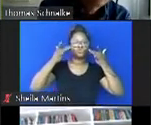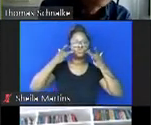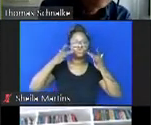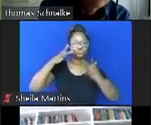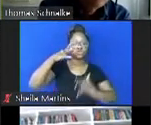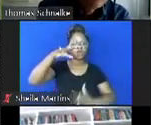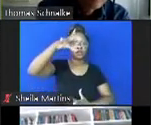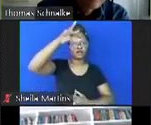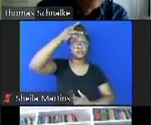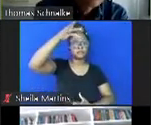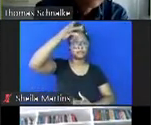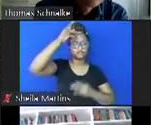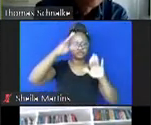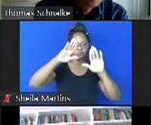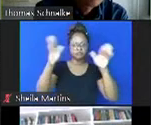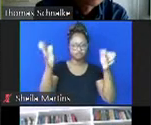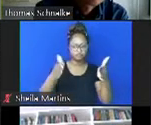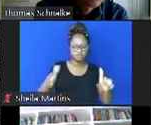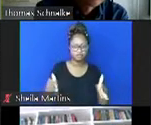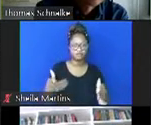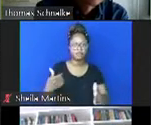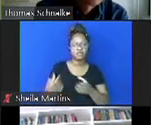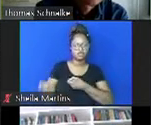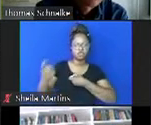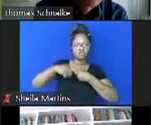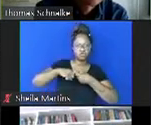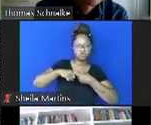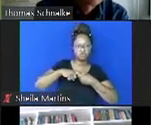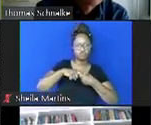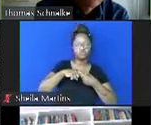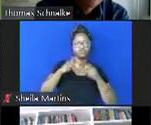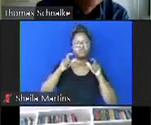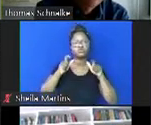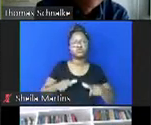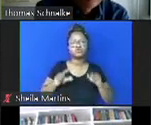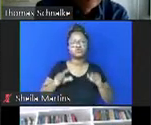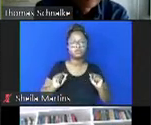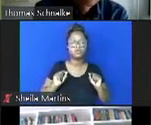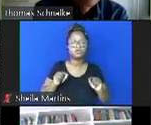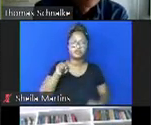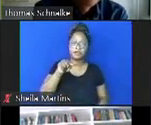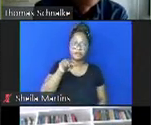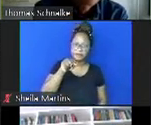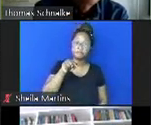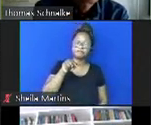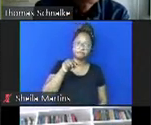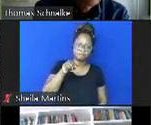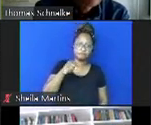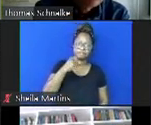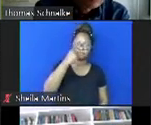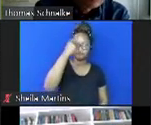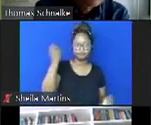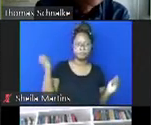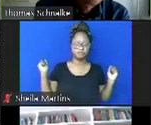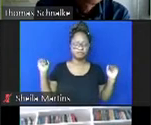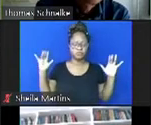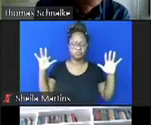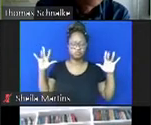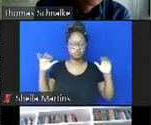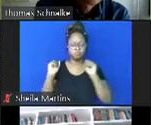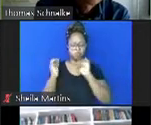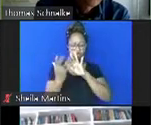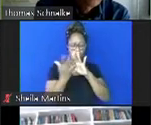lá ao frontispício de Vesalius, nós temos aqui a grande multidão que está cercando